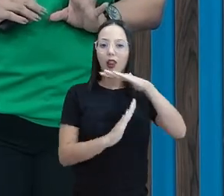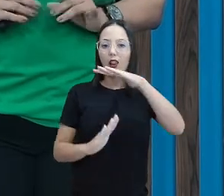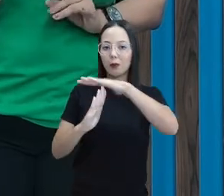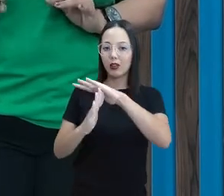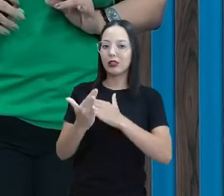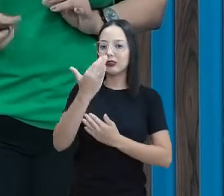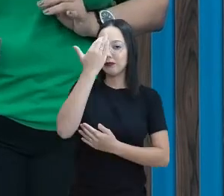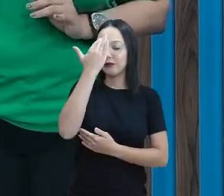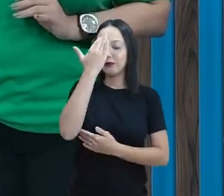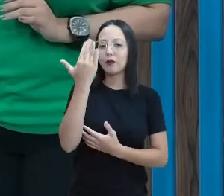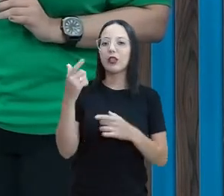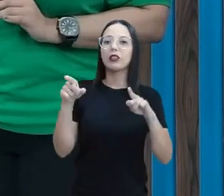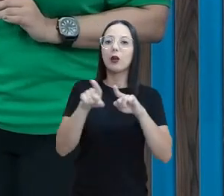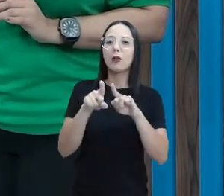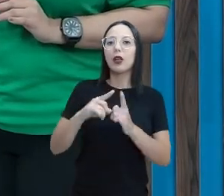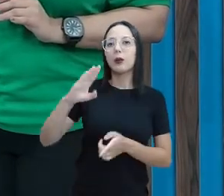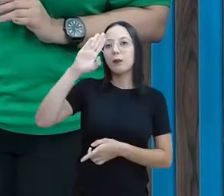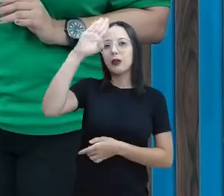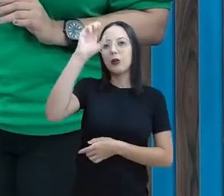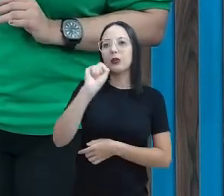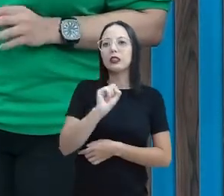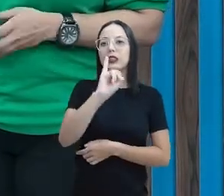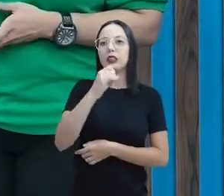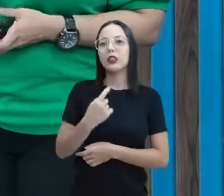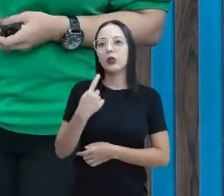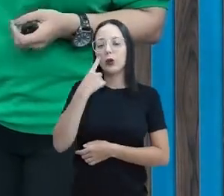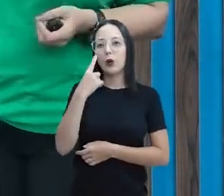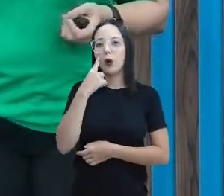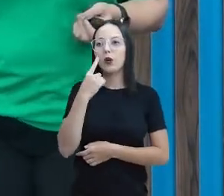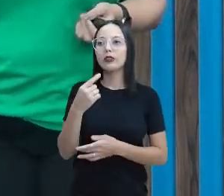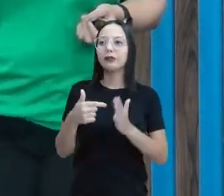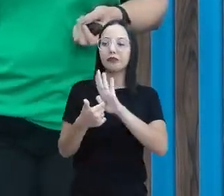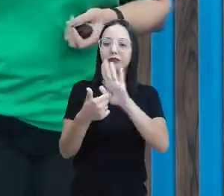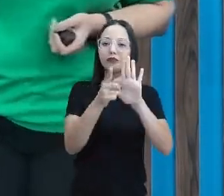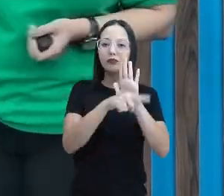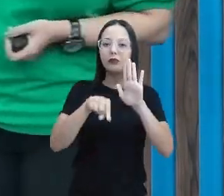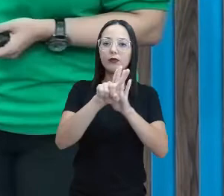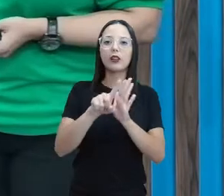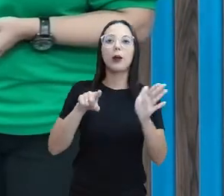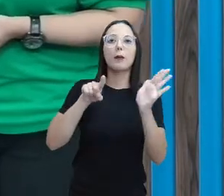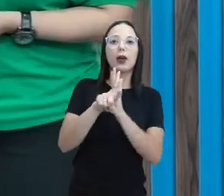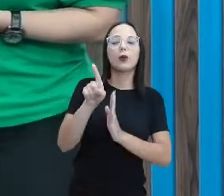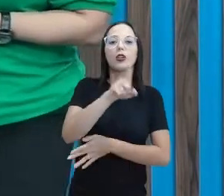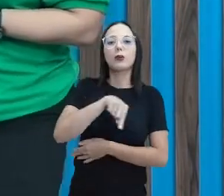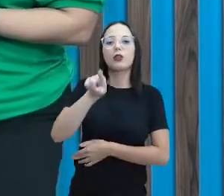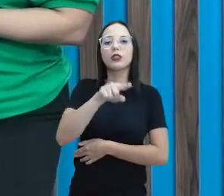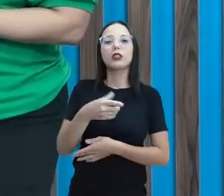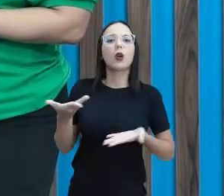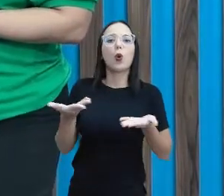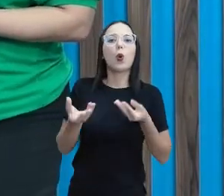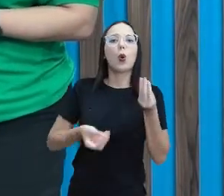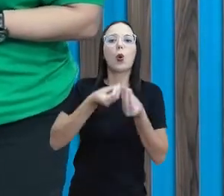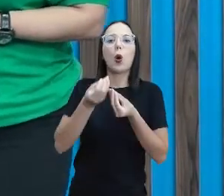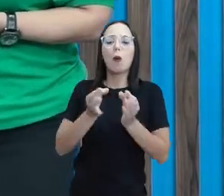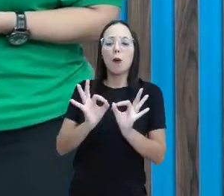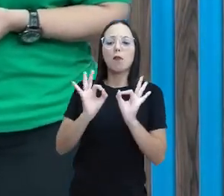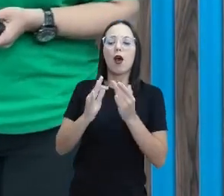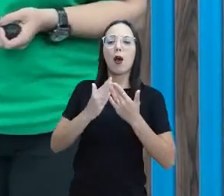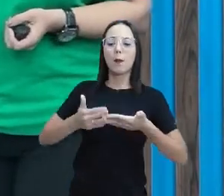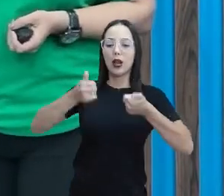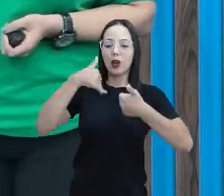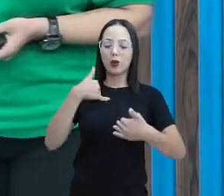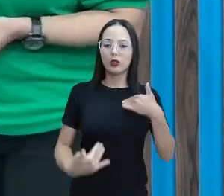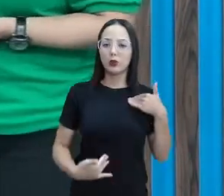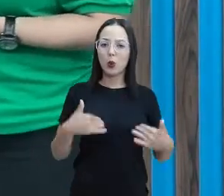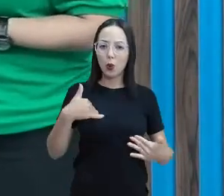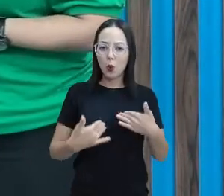certo? Principalmente se for, nesse caso aqui, ó, que eu até deixando essa pergunta para vocês, até que ponto o aperfeiçoamento do corpo